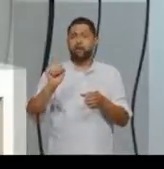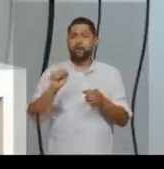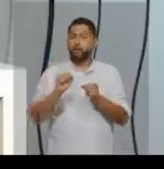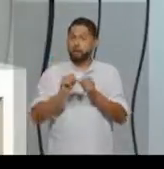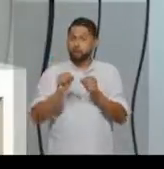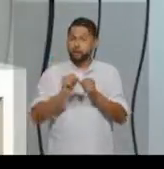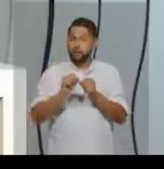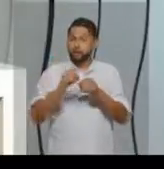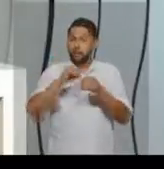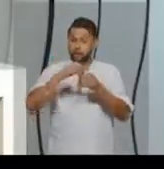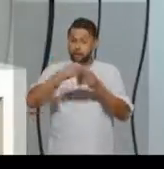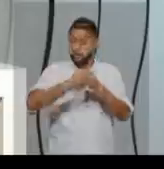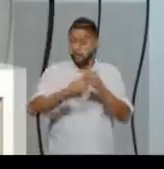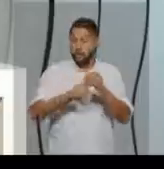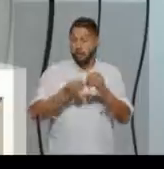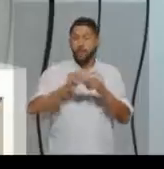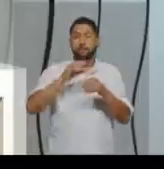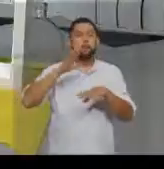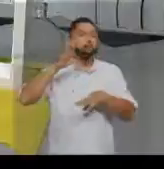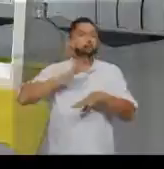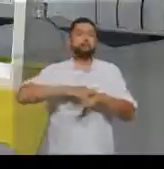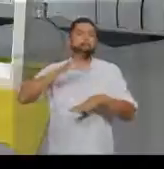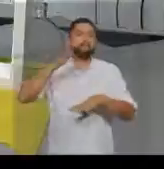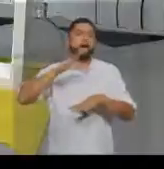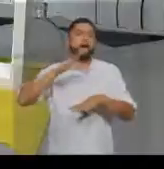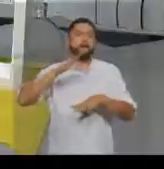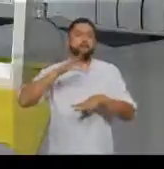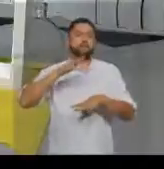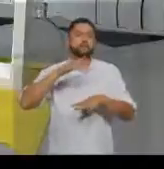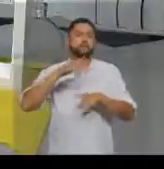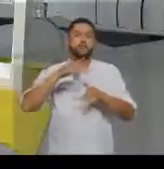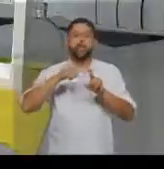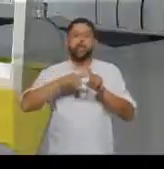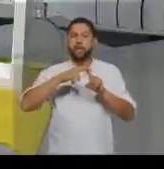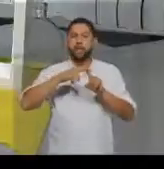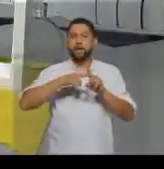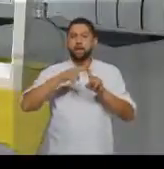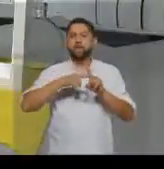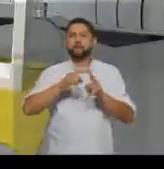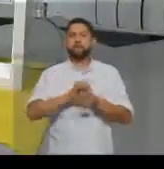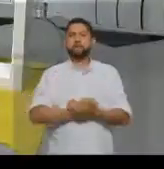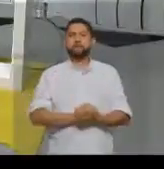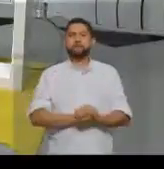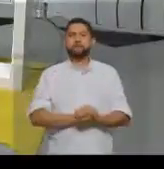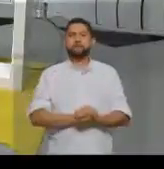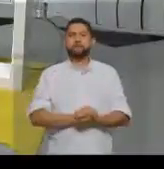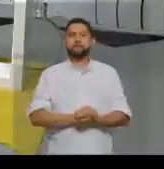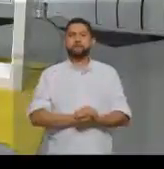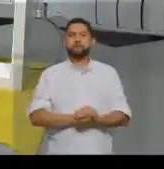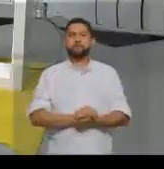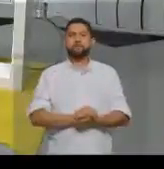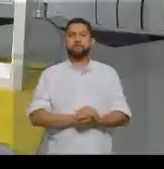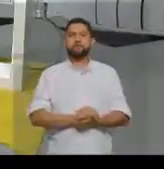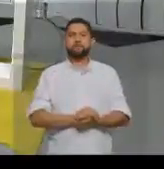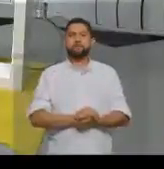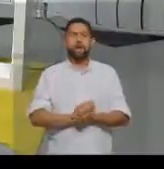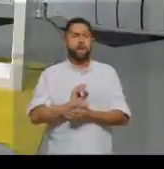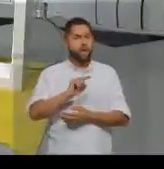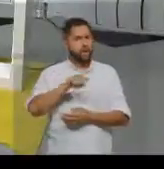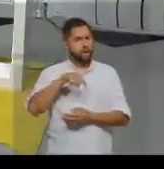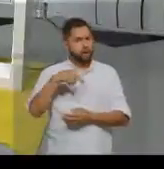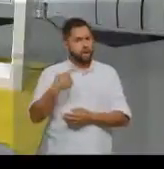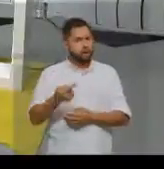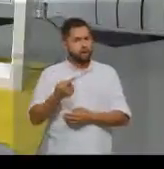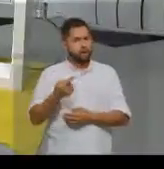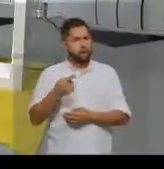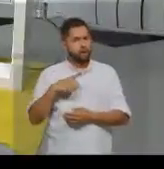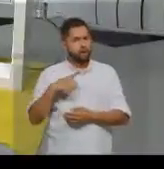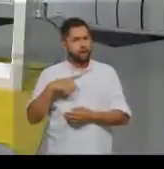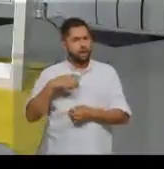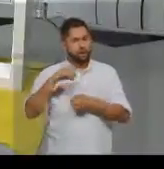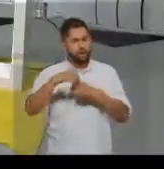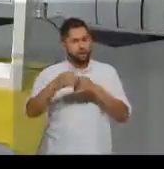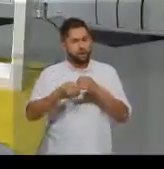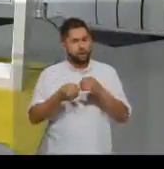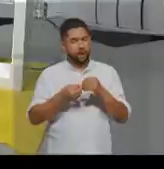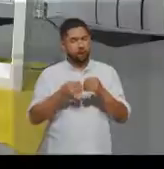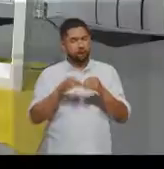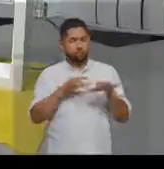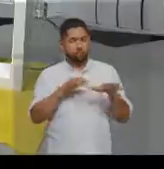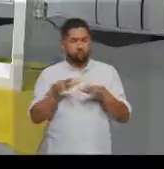das moléculas, certo? Então, vamos dar continuidade. O que acontece depois que aumenta a energia das